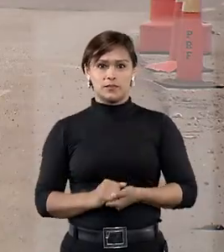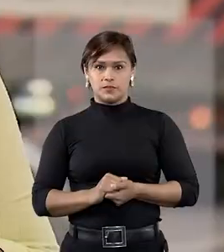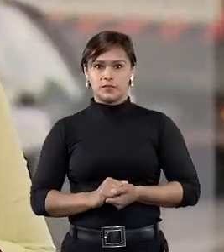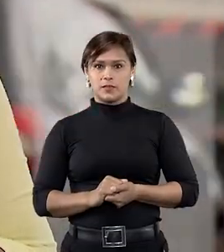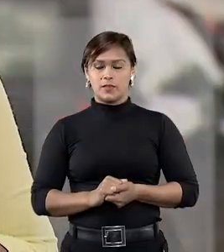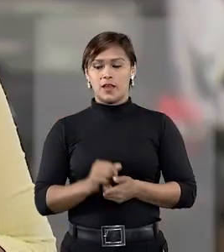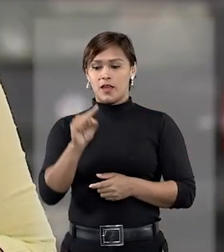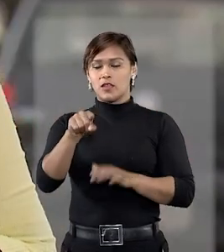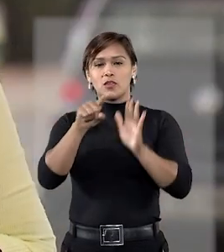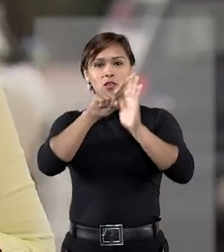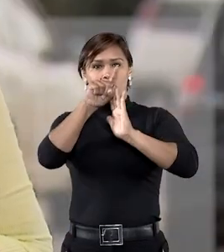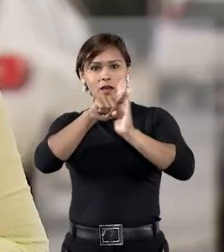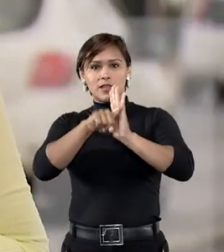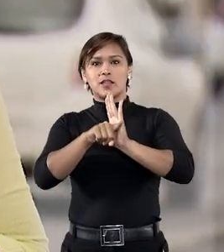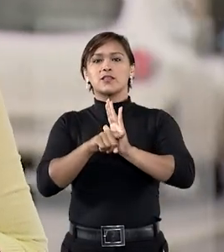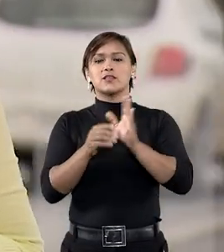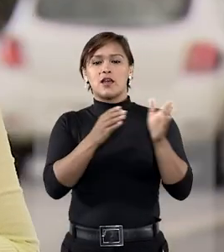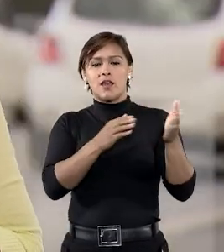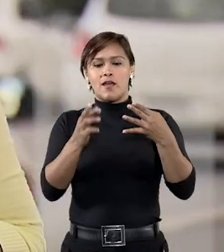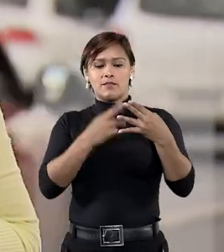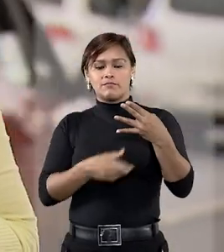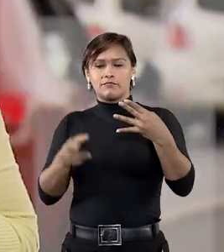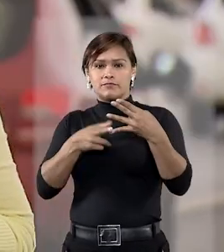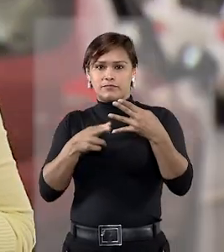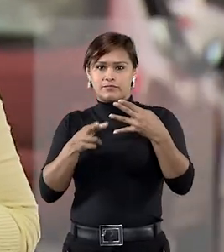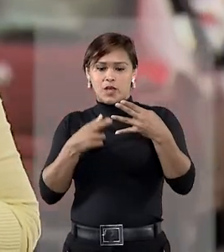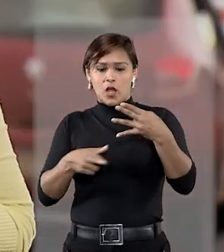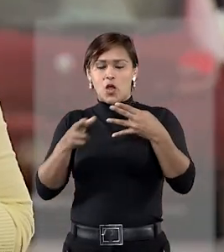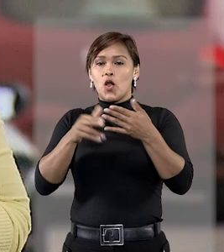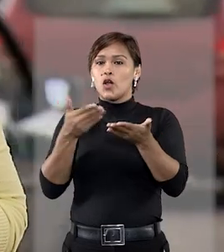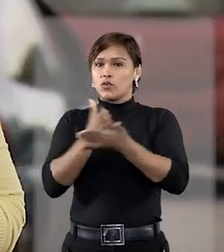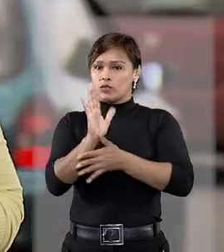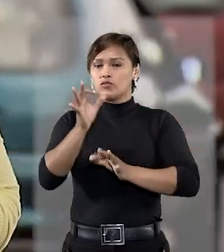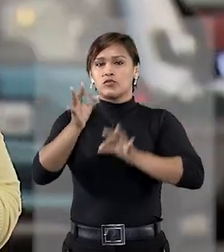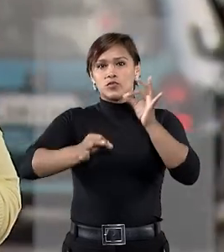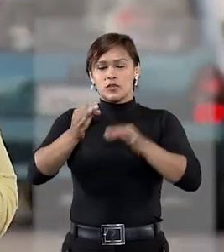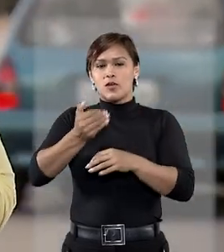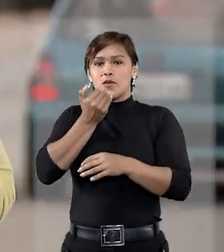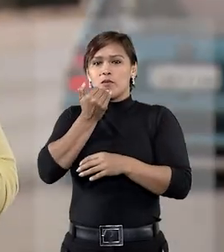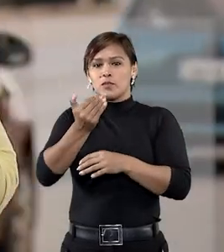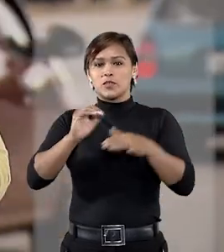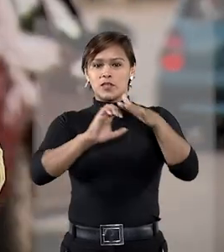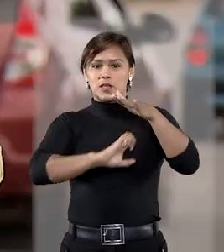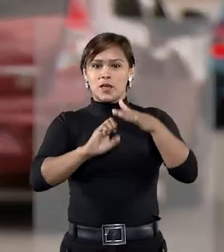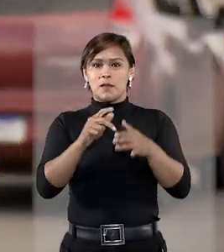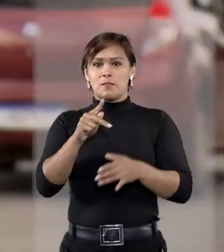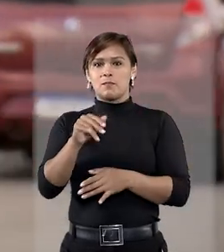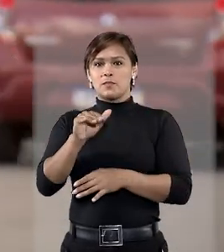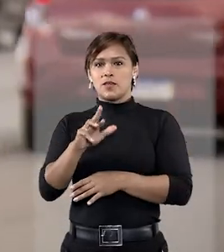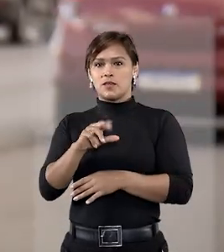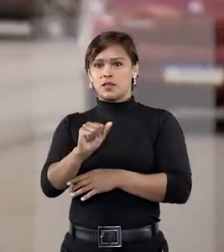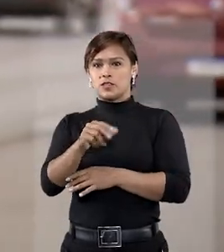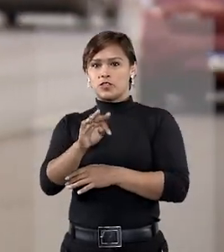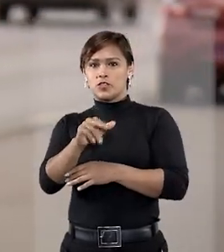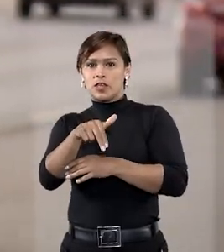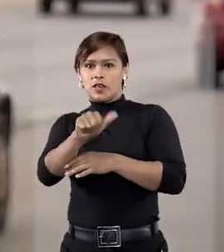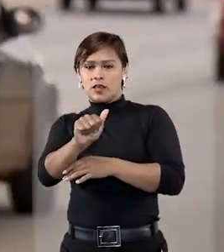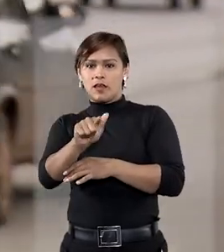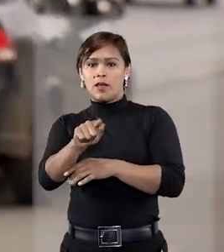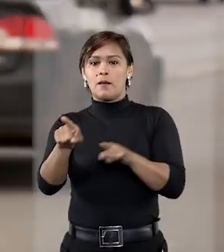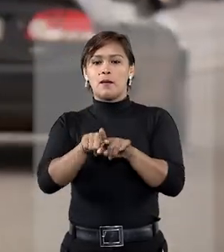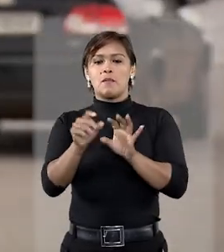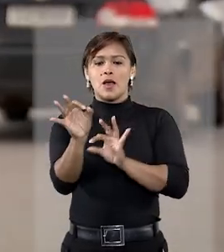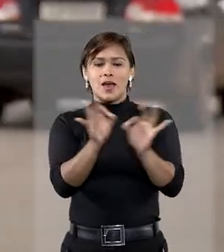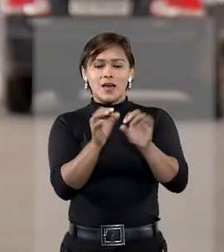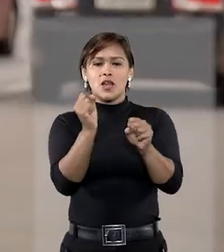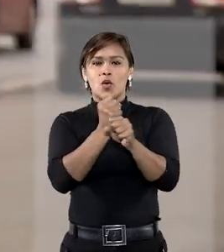rodovias. No caso analisado, as instâncias inferiores julgaram procedente o pedido da companhia Piratininga de Força e Luz para